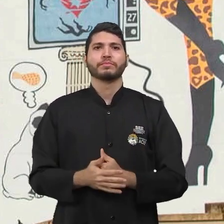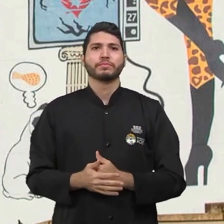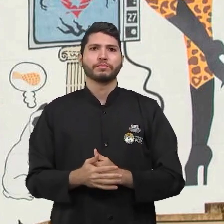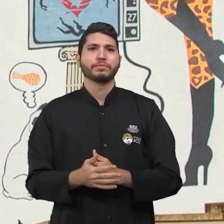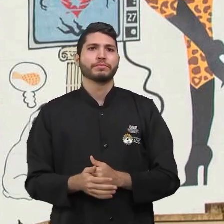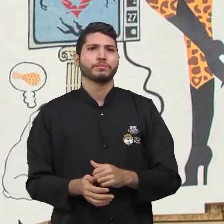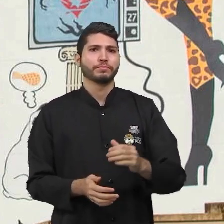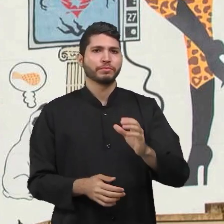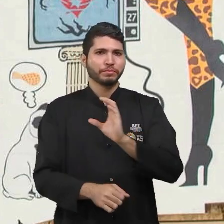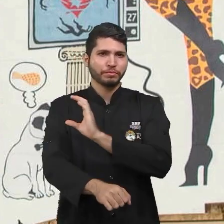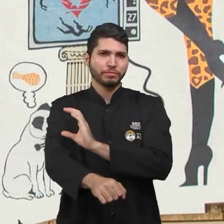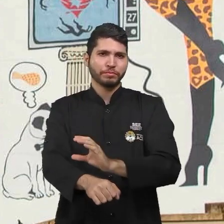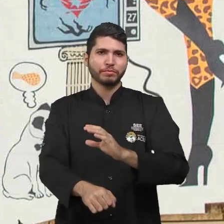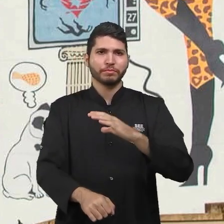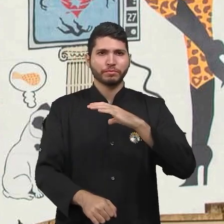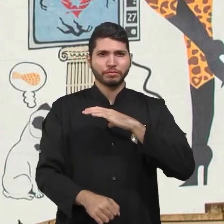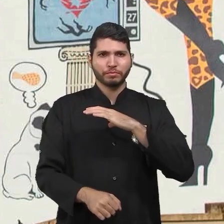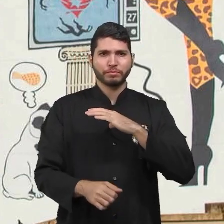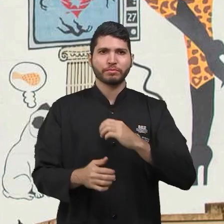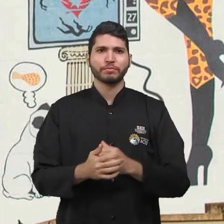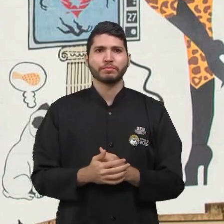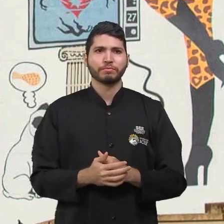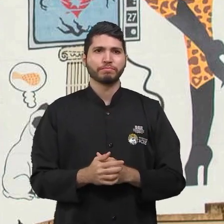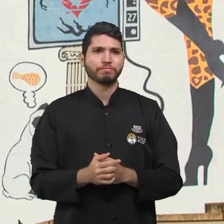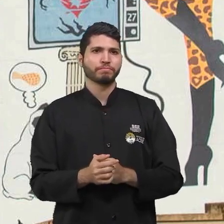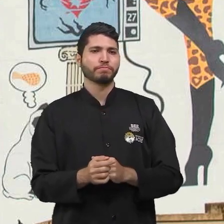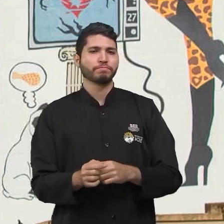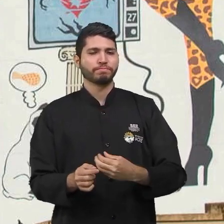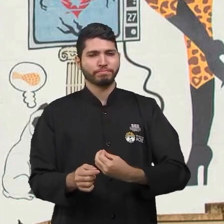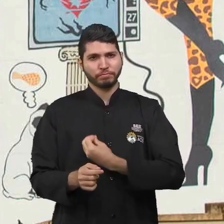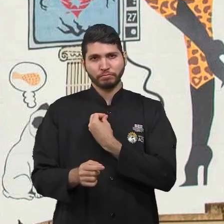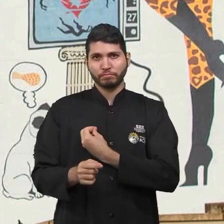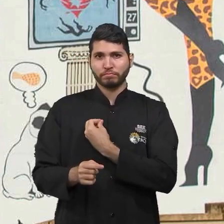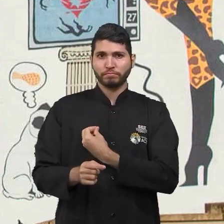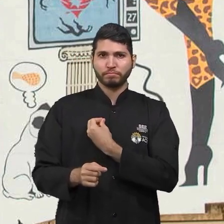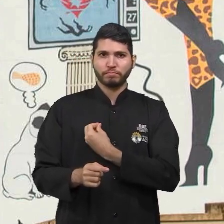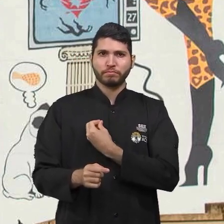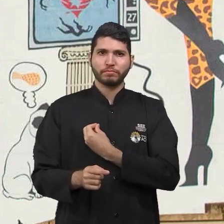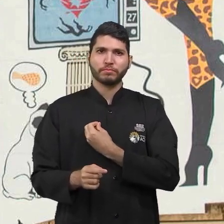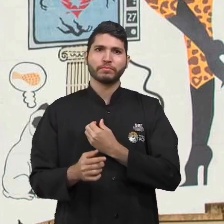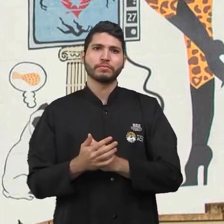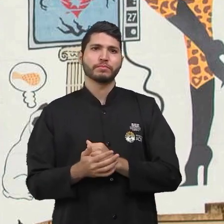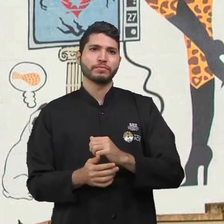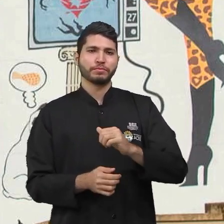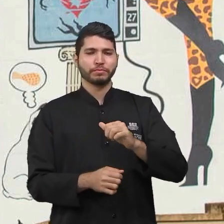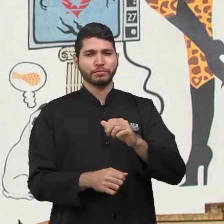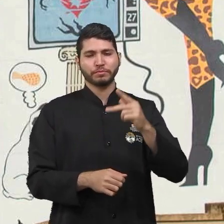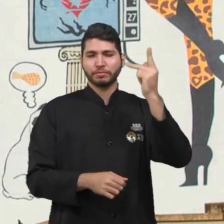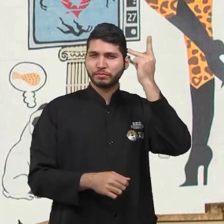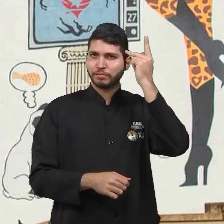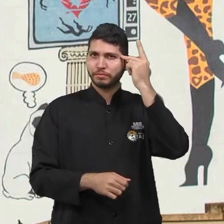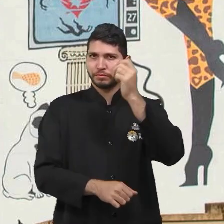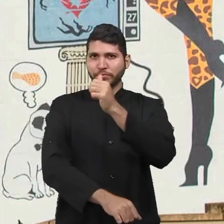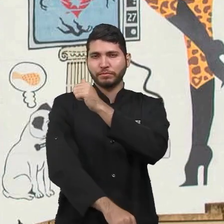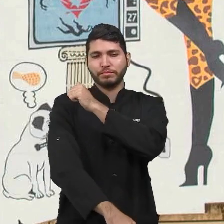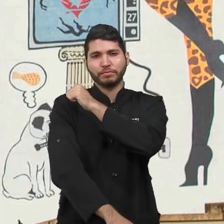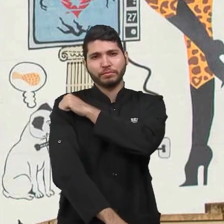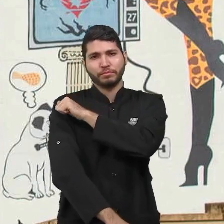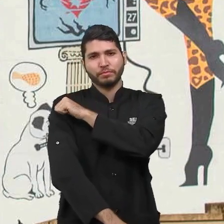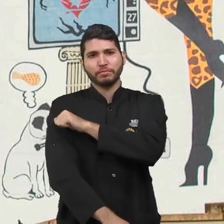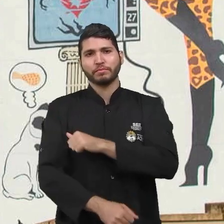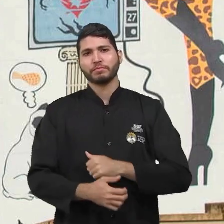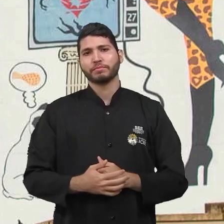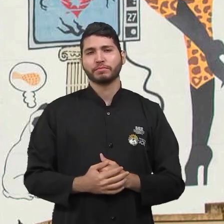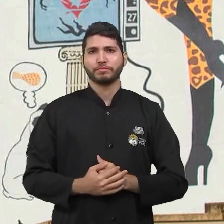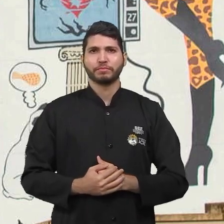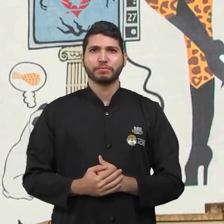essas regiões são polo mesmo artístico, né? A maioria das produções artísticas